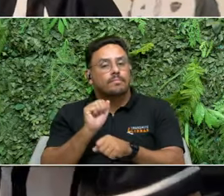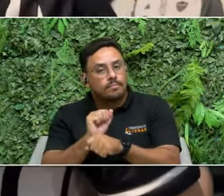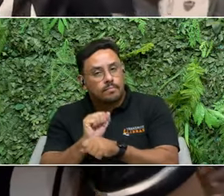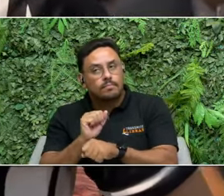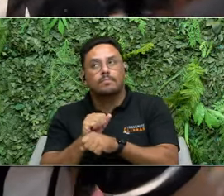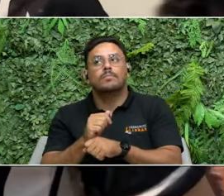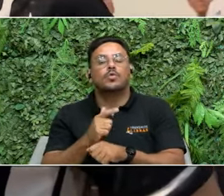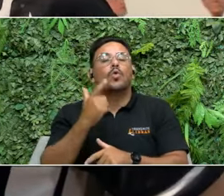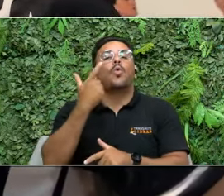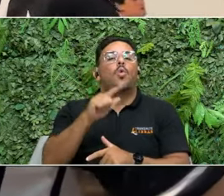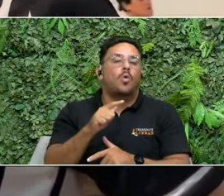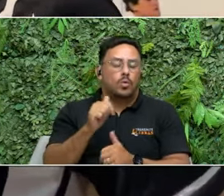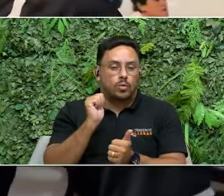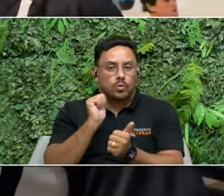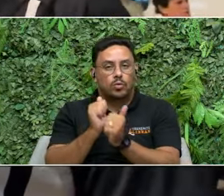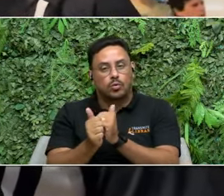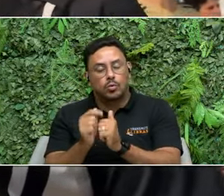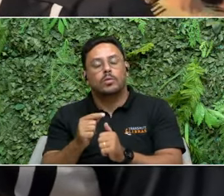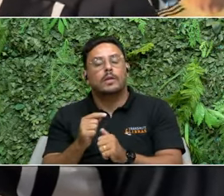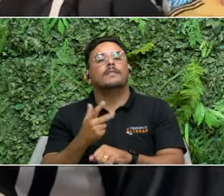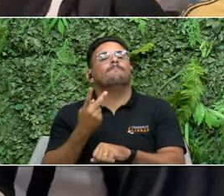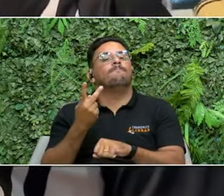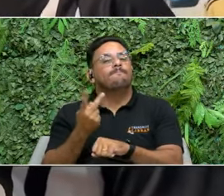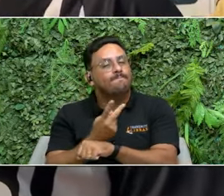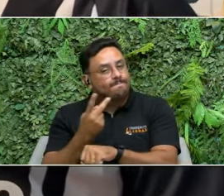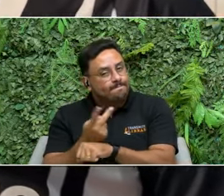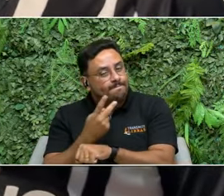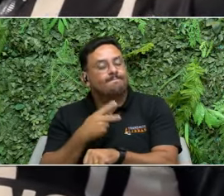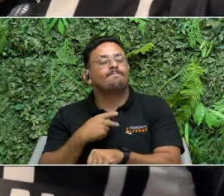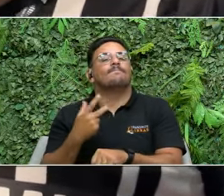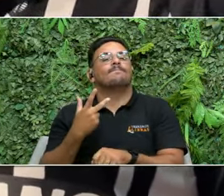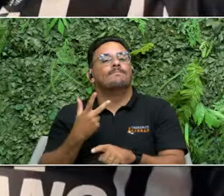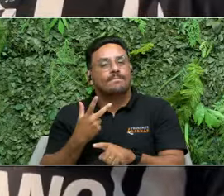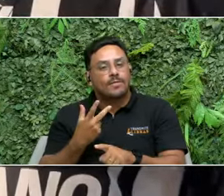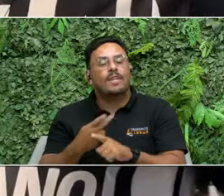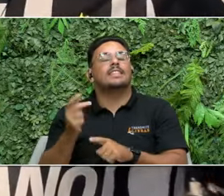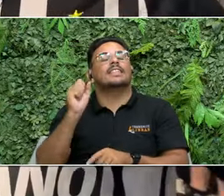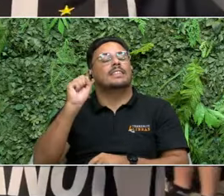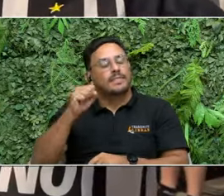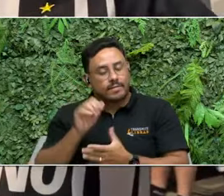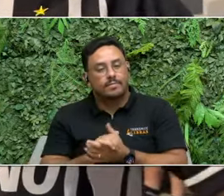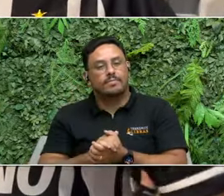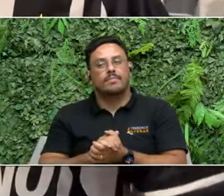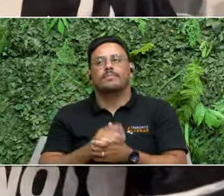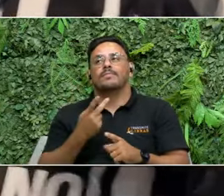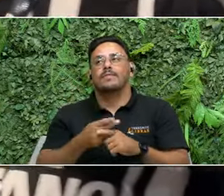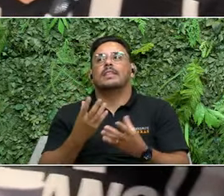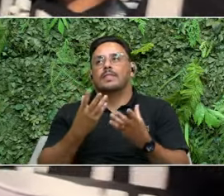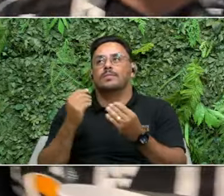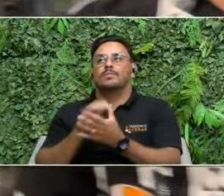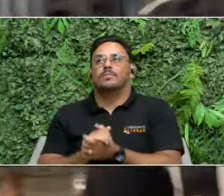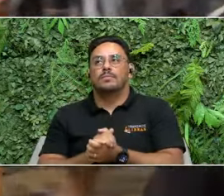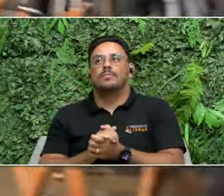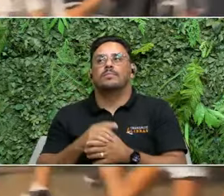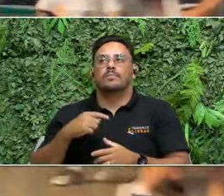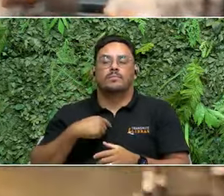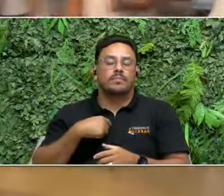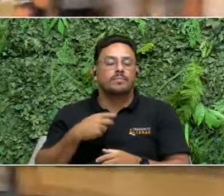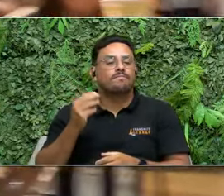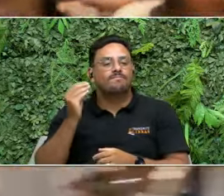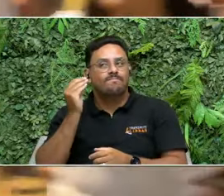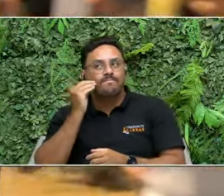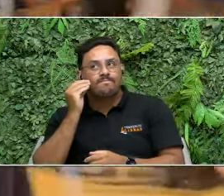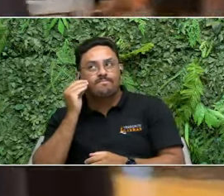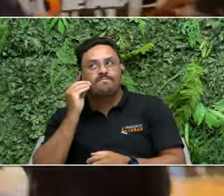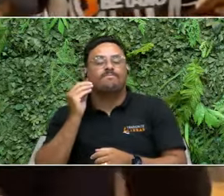próximos jogos e ver e eu tenho a esperança que nós vamos vingar esse ano e vamos ganhar muita coisa aí é eu vou tentando conversando com o